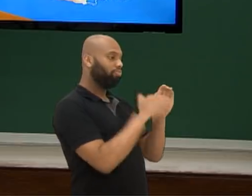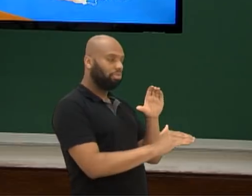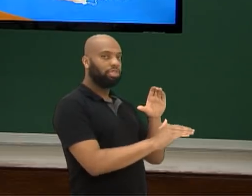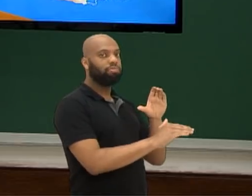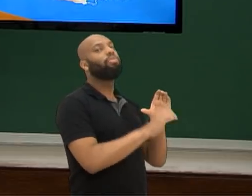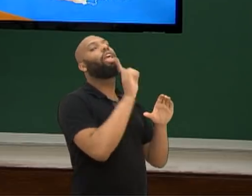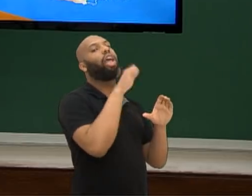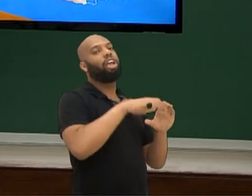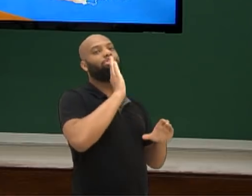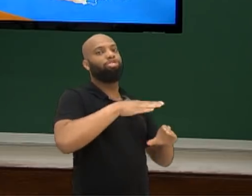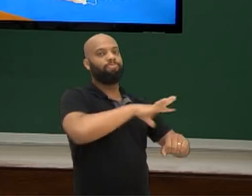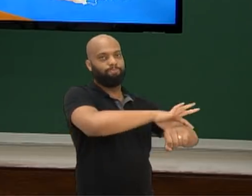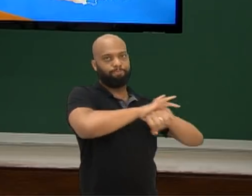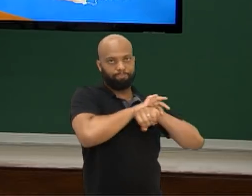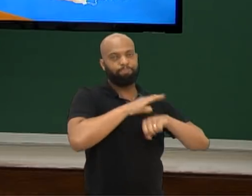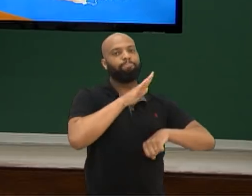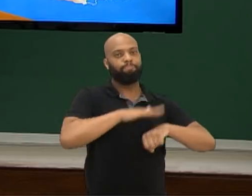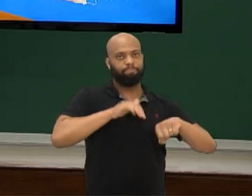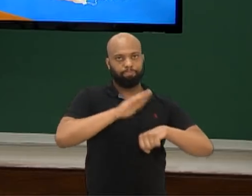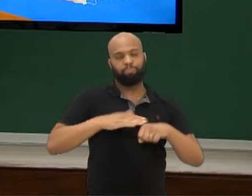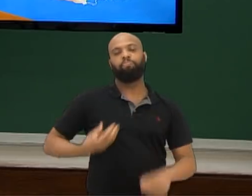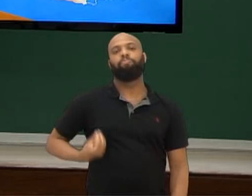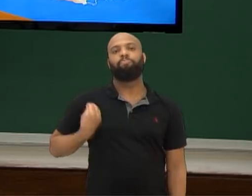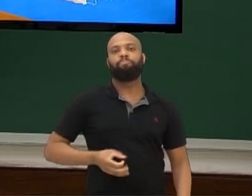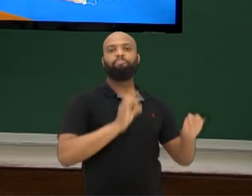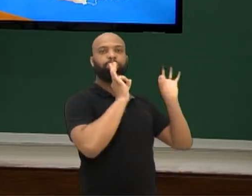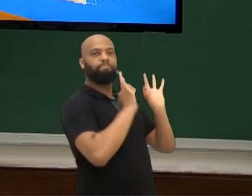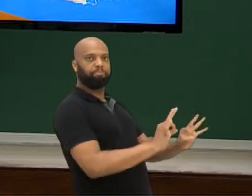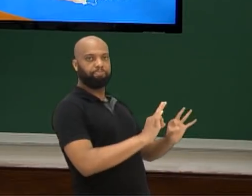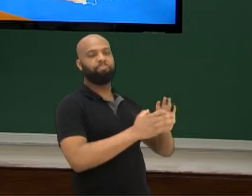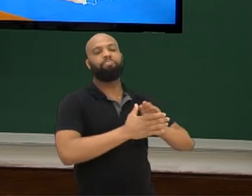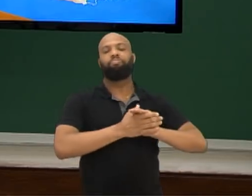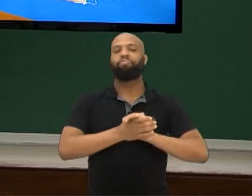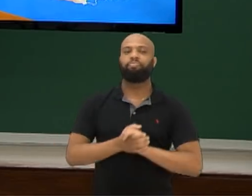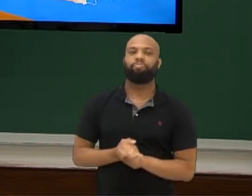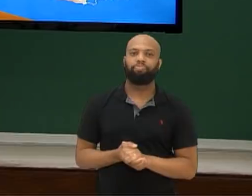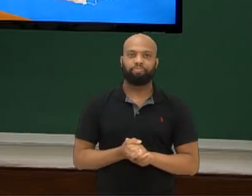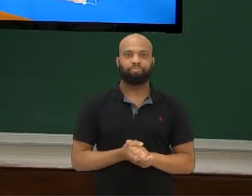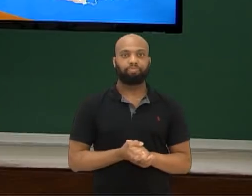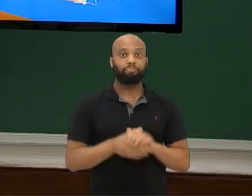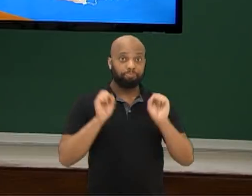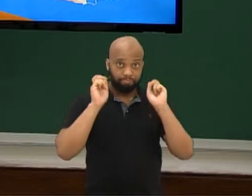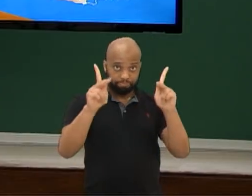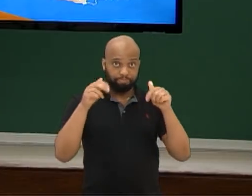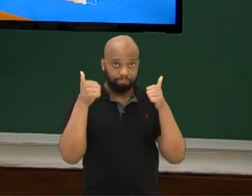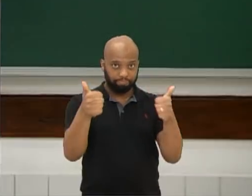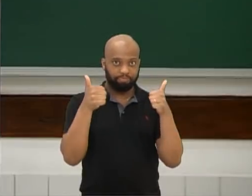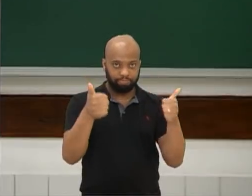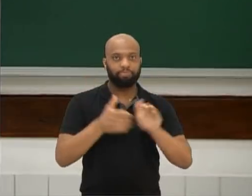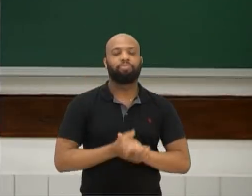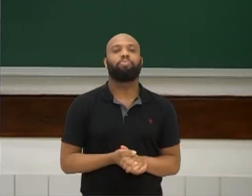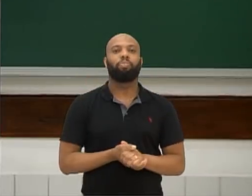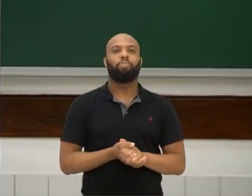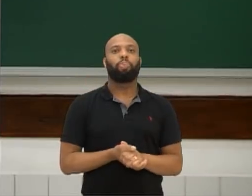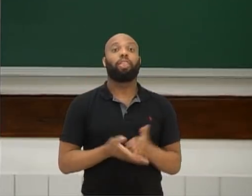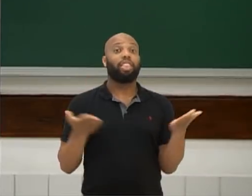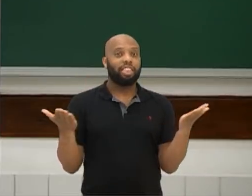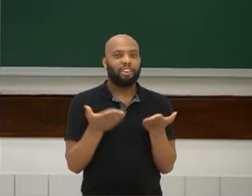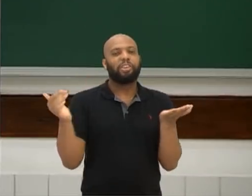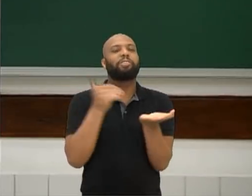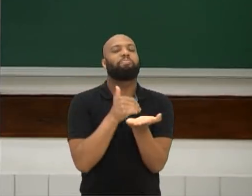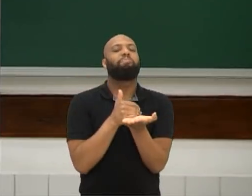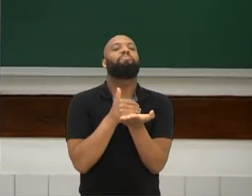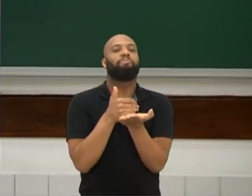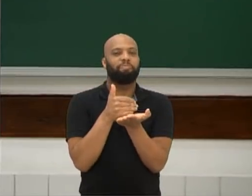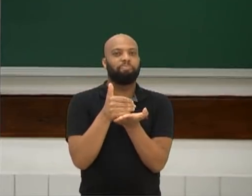partir do momento que você envia, automaticamente a sua presença fica registrada. Show de bola? Maravilha? Podemos